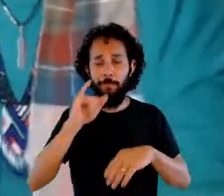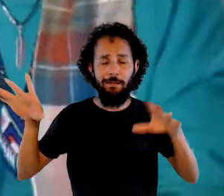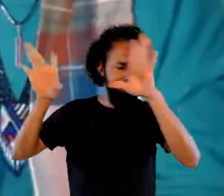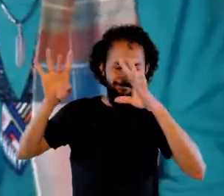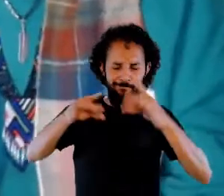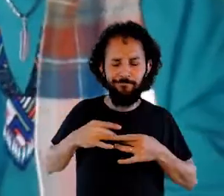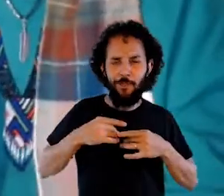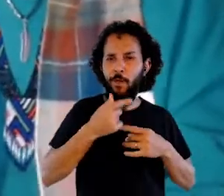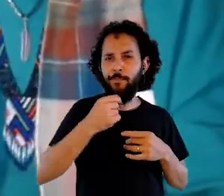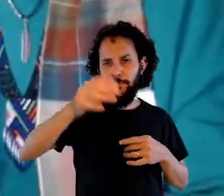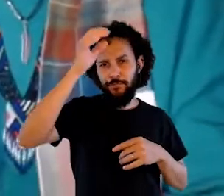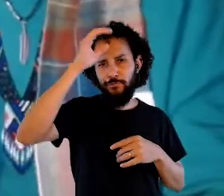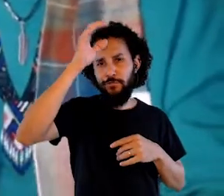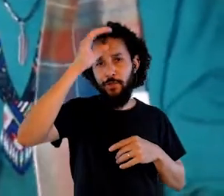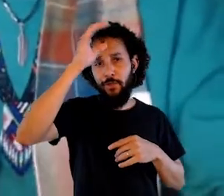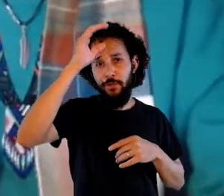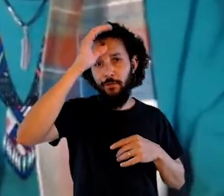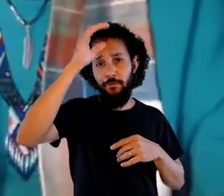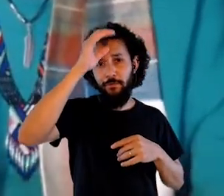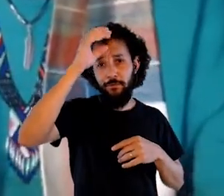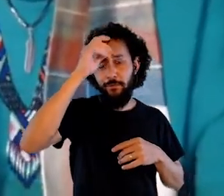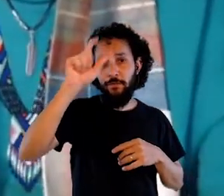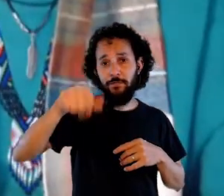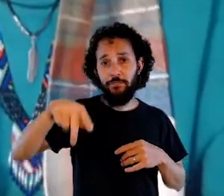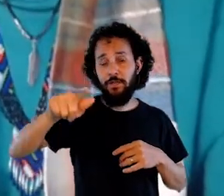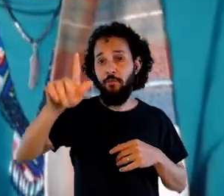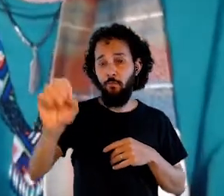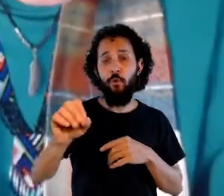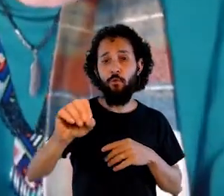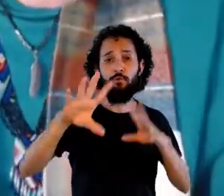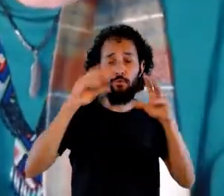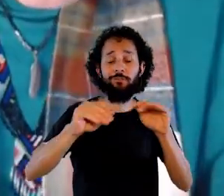Sidão de Xangô, minha família toda espírita. Então,